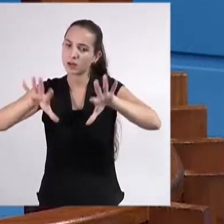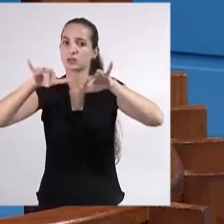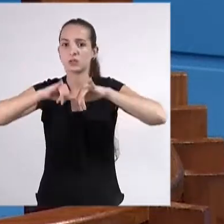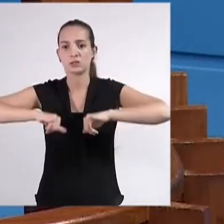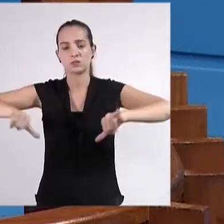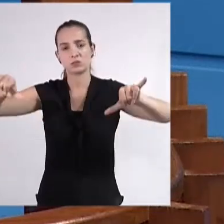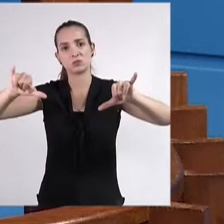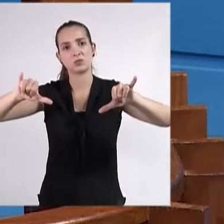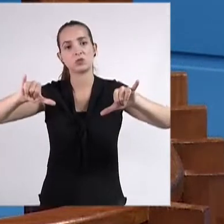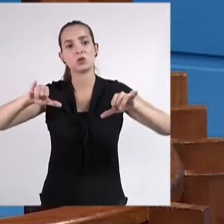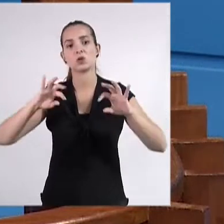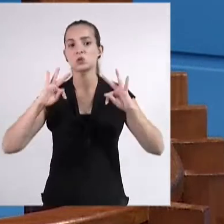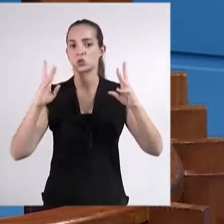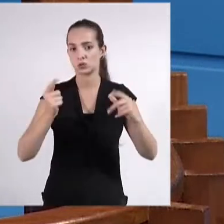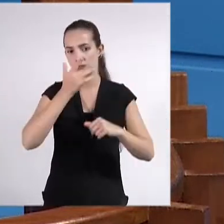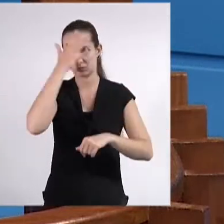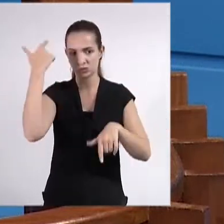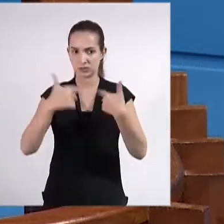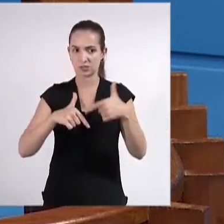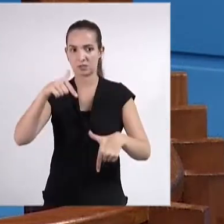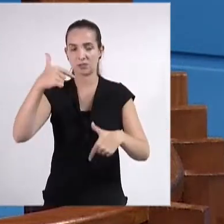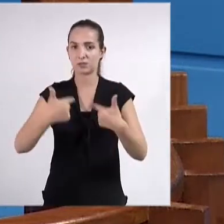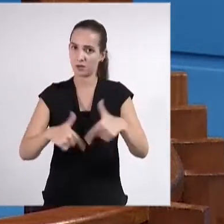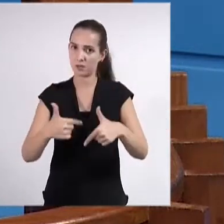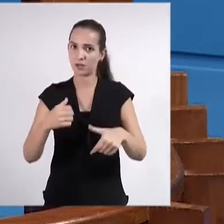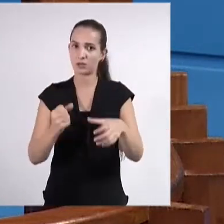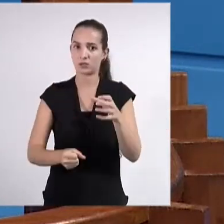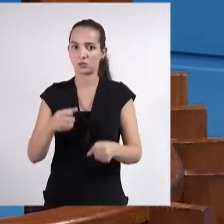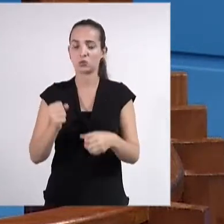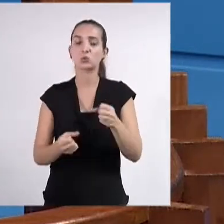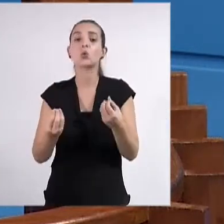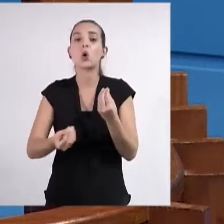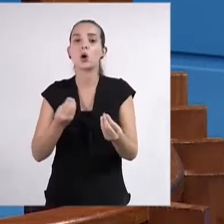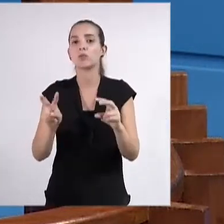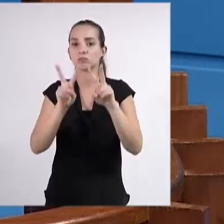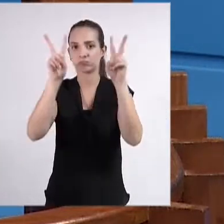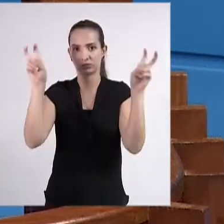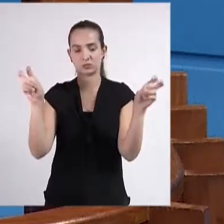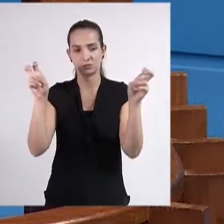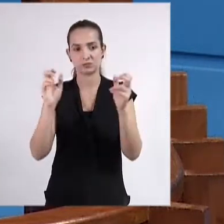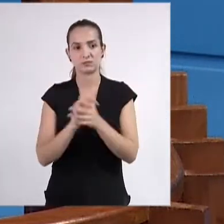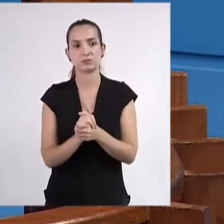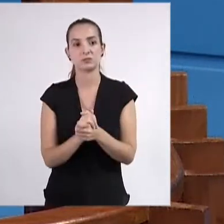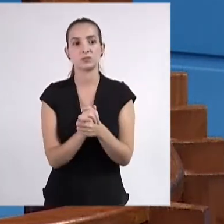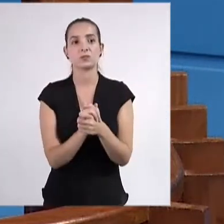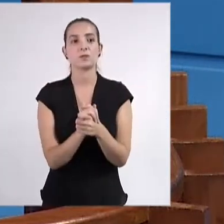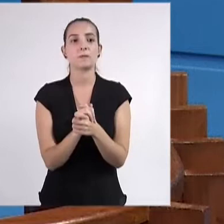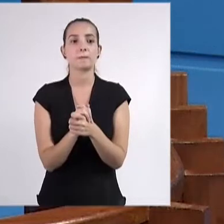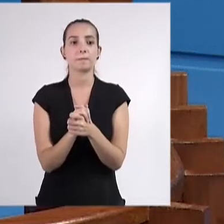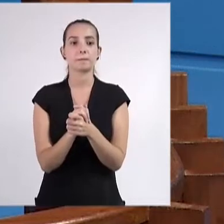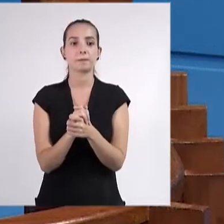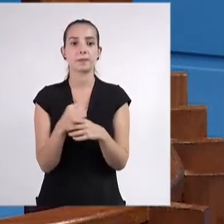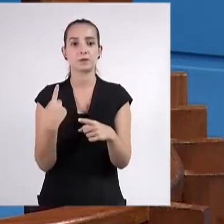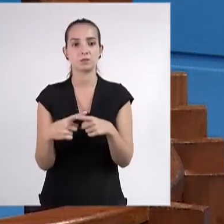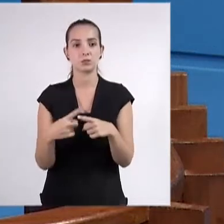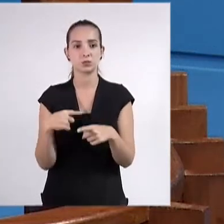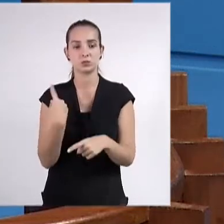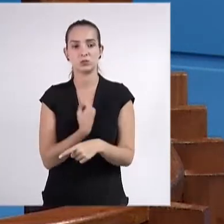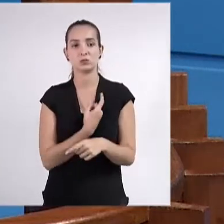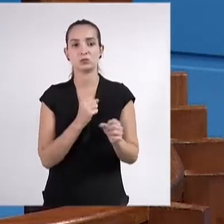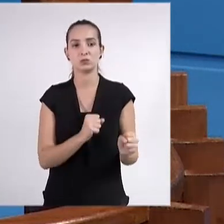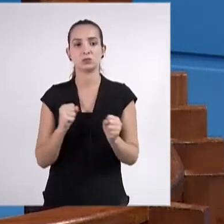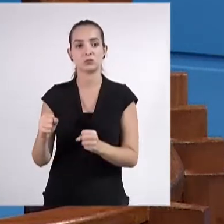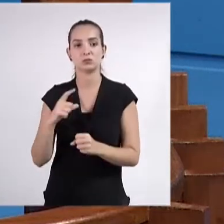amigos produtores rurais, produtores de leite, como é que vai ficar essa questão. Apenas para que nós possamos ter uma